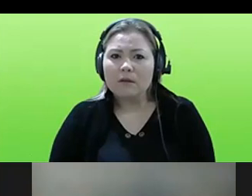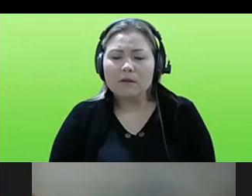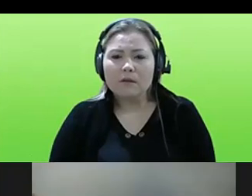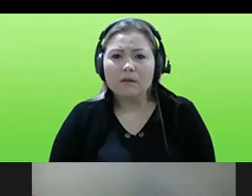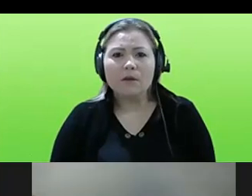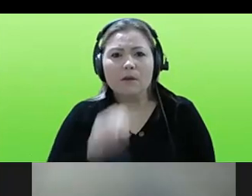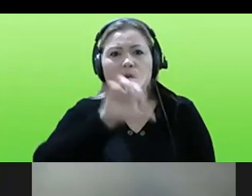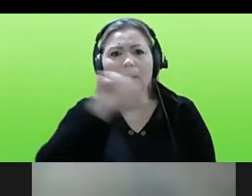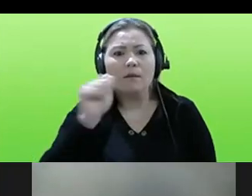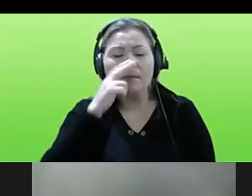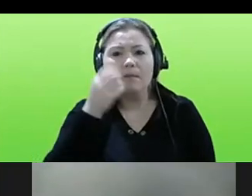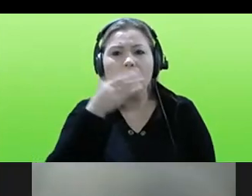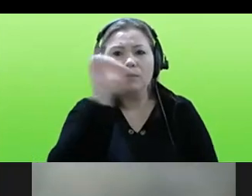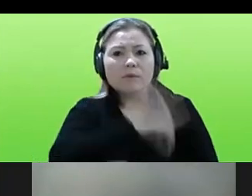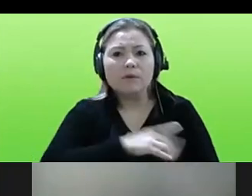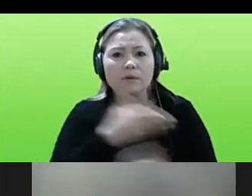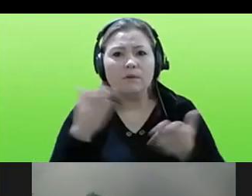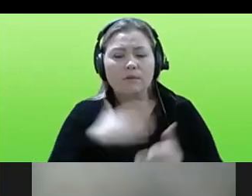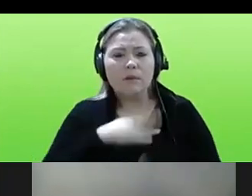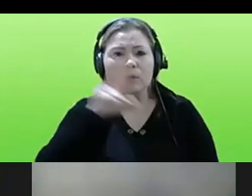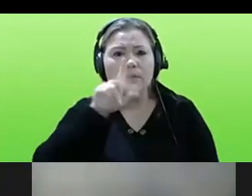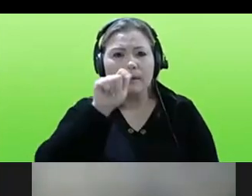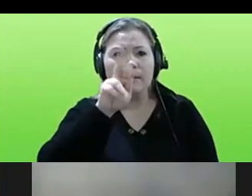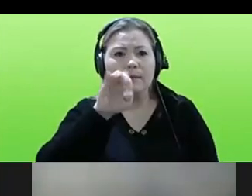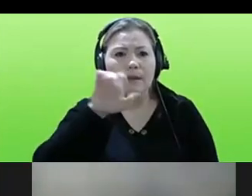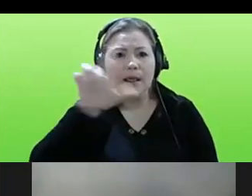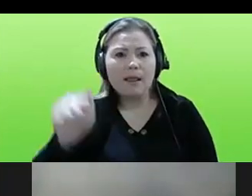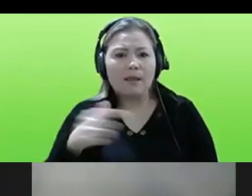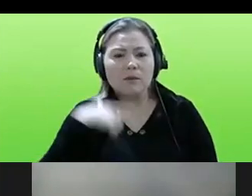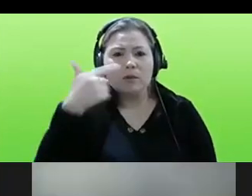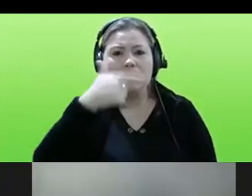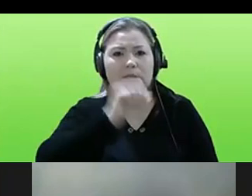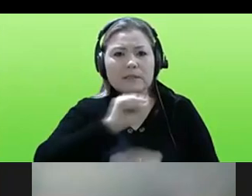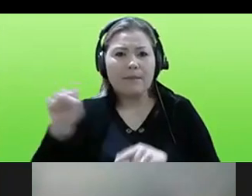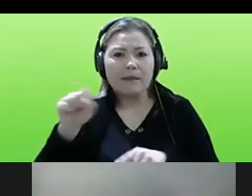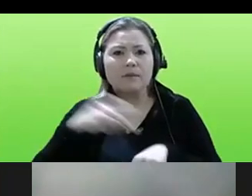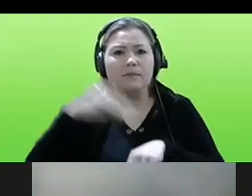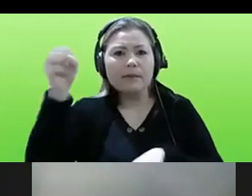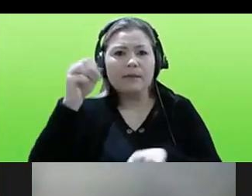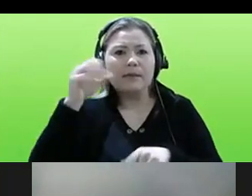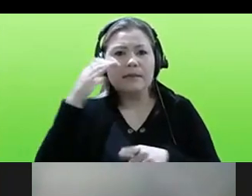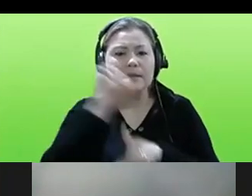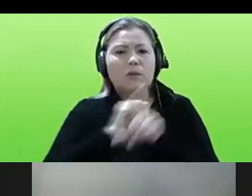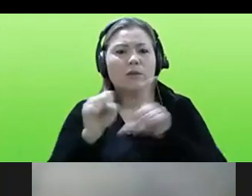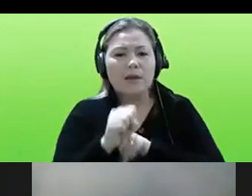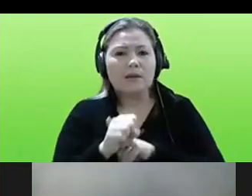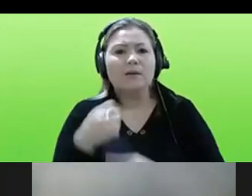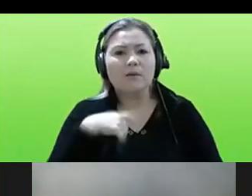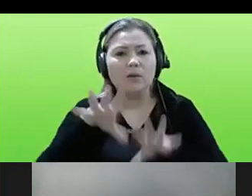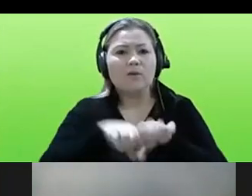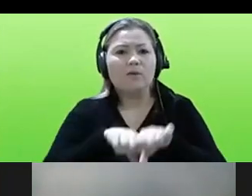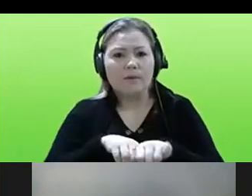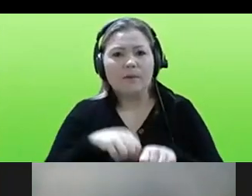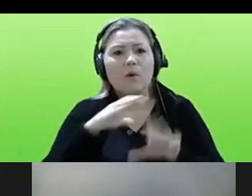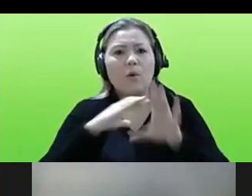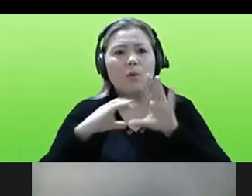Olá, bom dia, pessoal. Então, meu nome é Gabriela, eu estou no segundo semestre do mestrado em Ciências Sociais, sou formada em